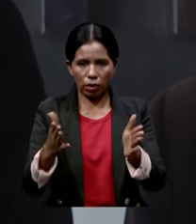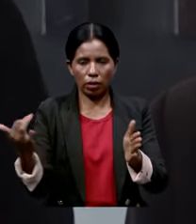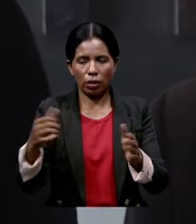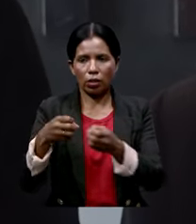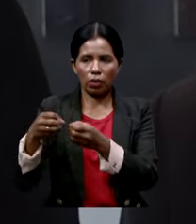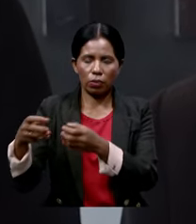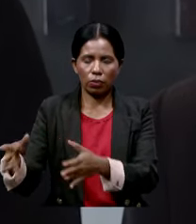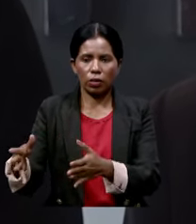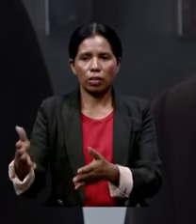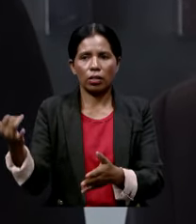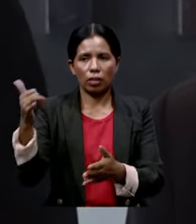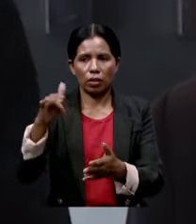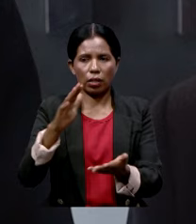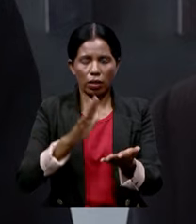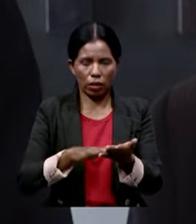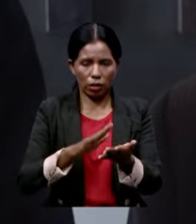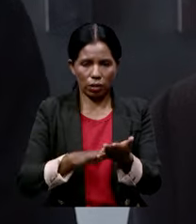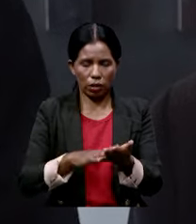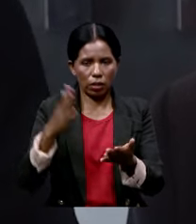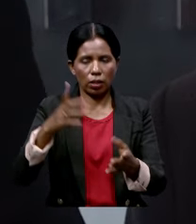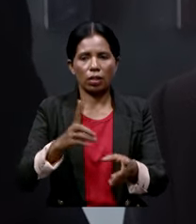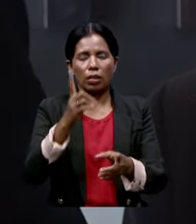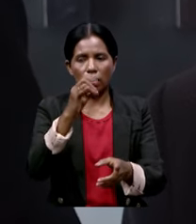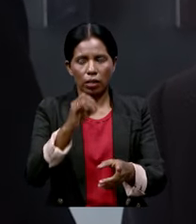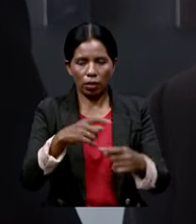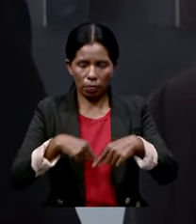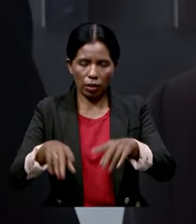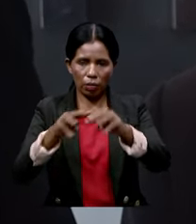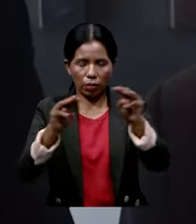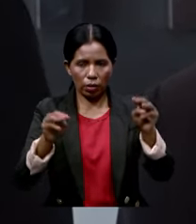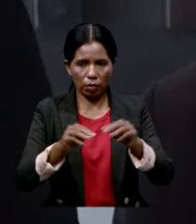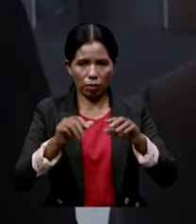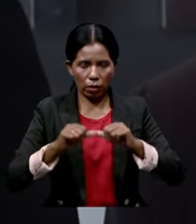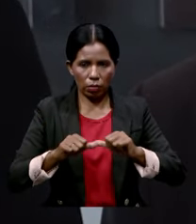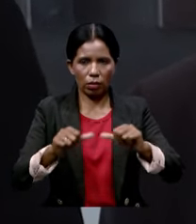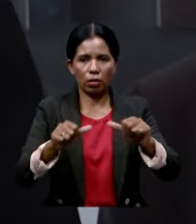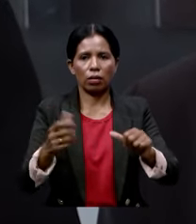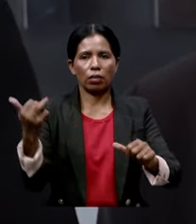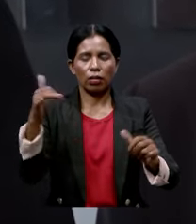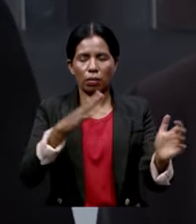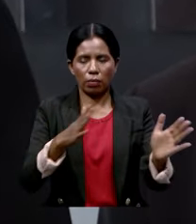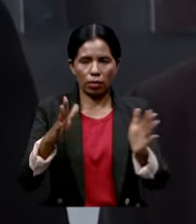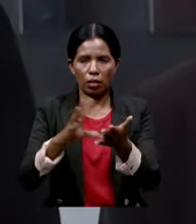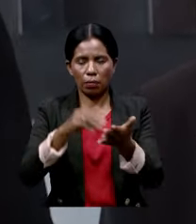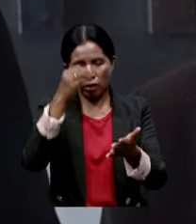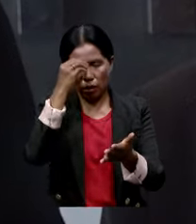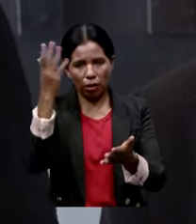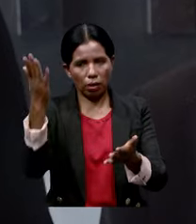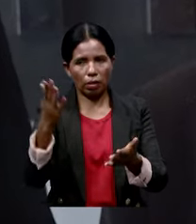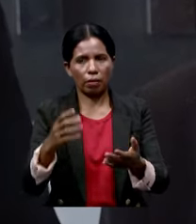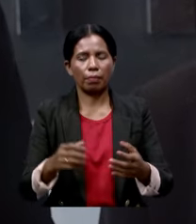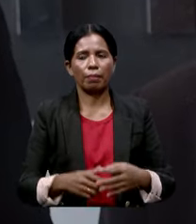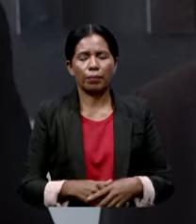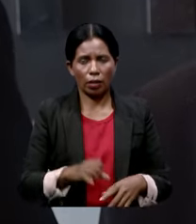husik sirnia escola e Hadili, vai falar o município, ele continua, se o processo de aprendizagem e renovar, sem interrupção.